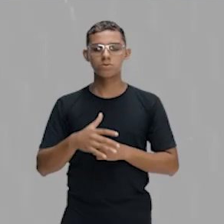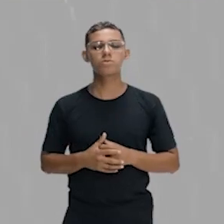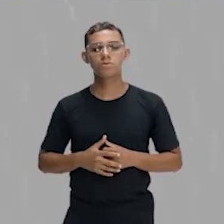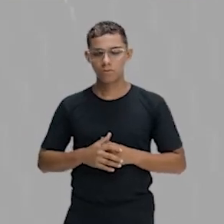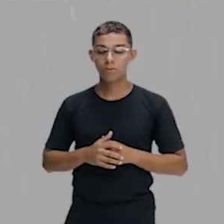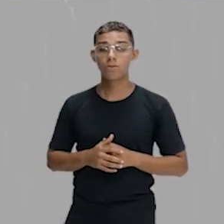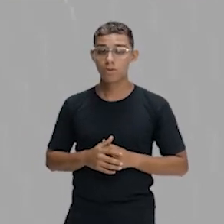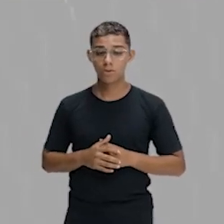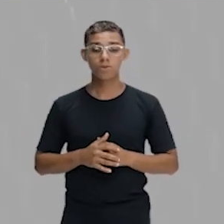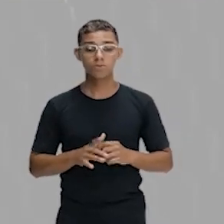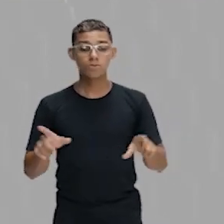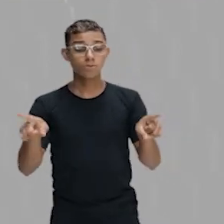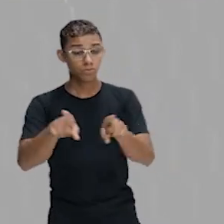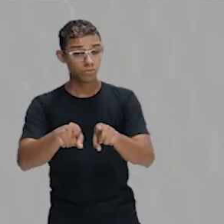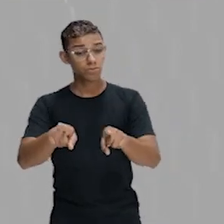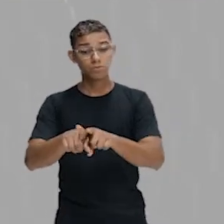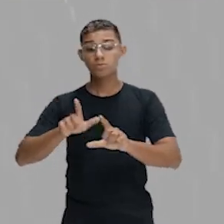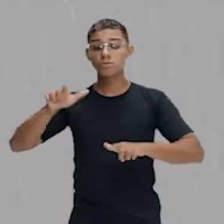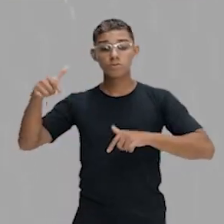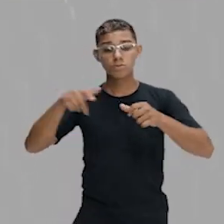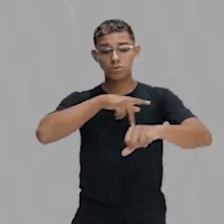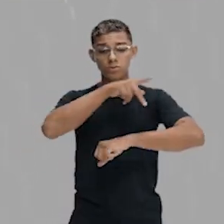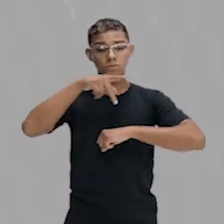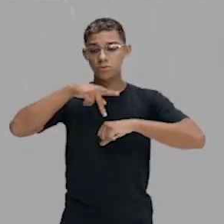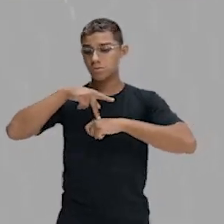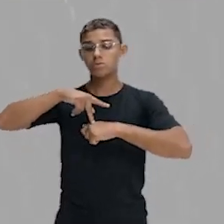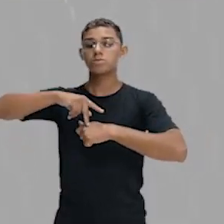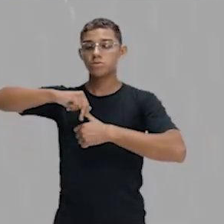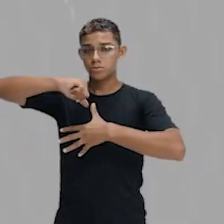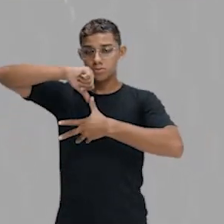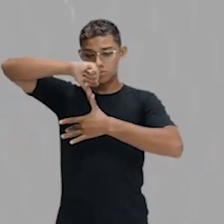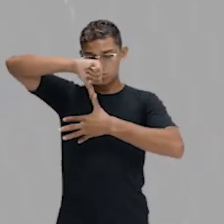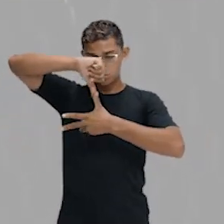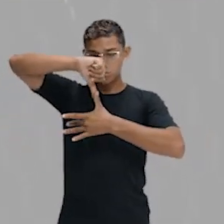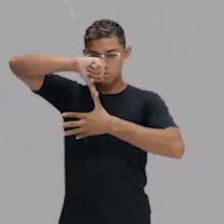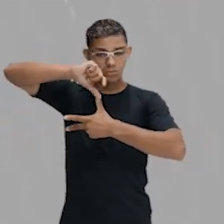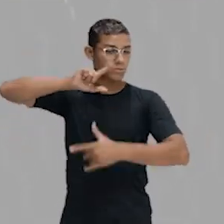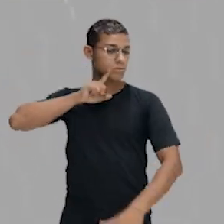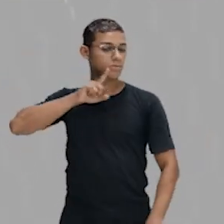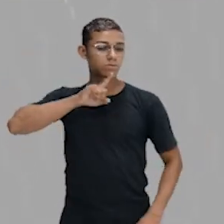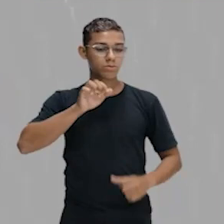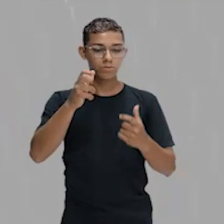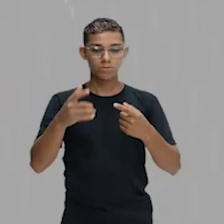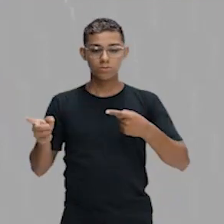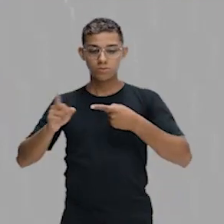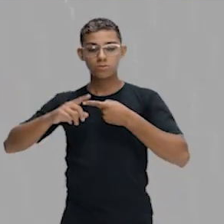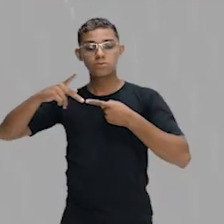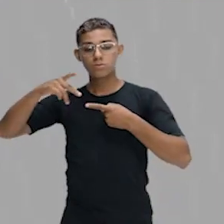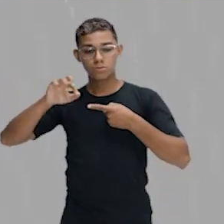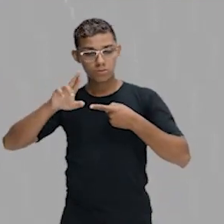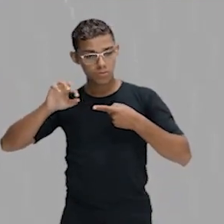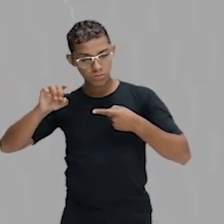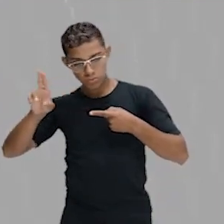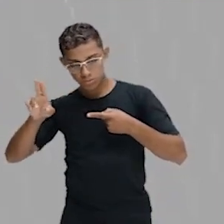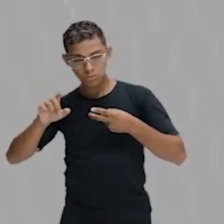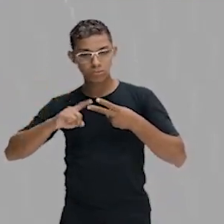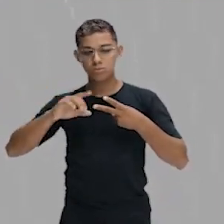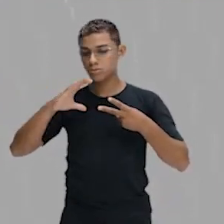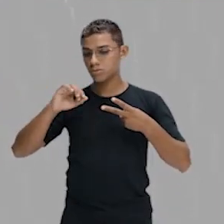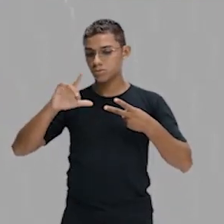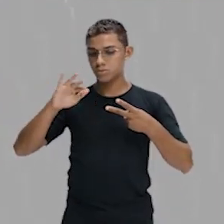Celsius. Também abrange outros países da América do Sul. Nós vamos encontrar o domínio amazônico no Peru, na